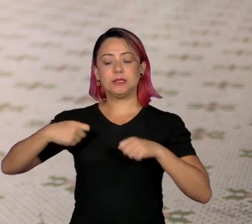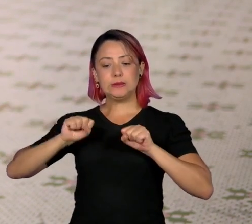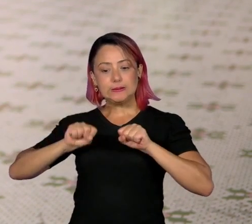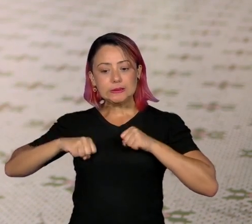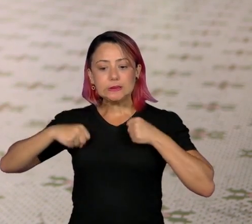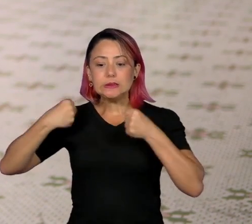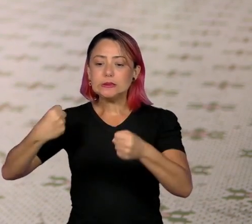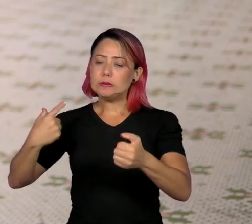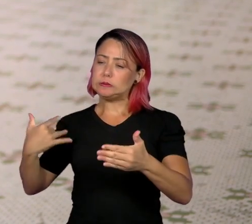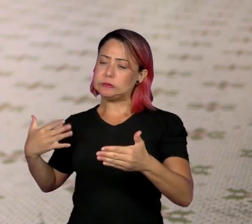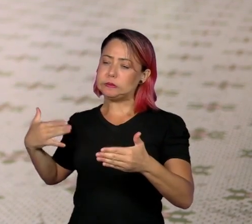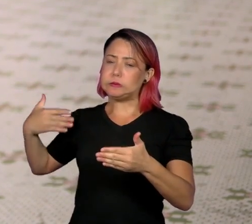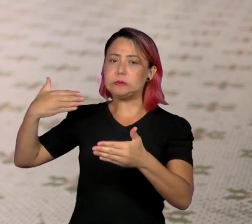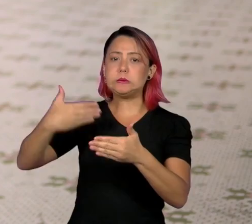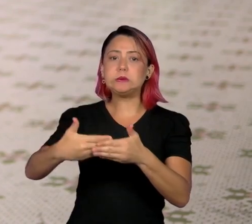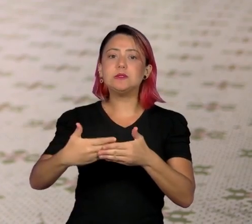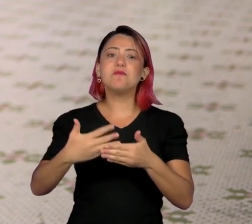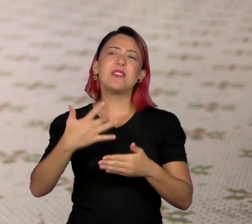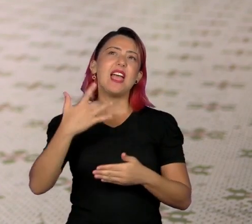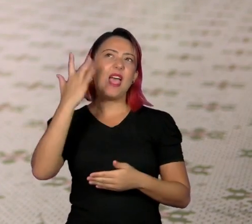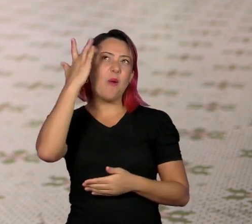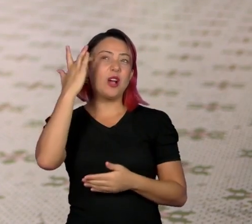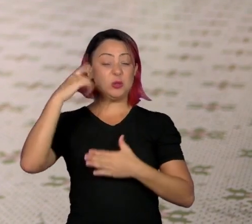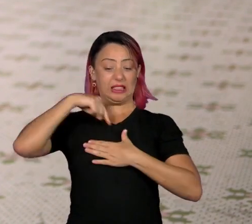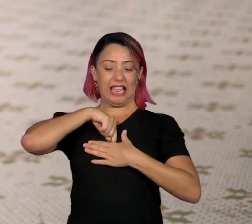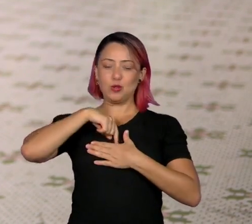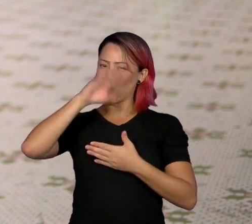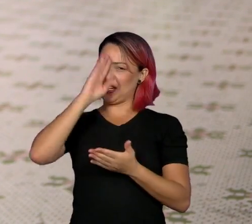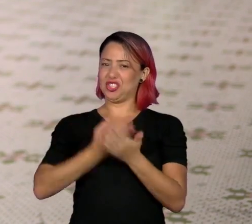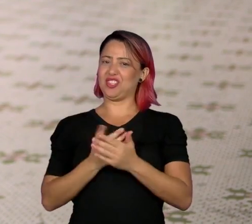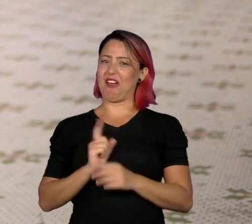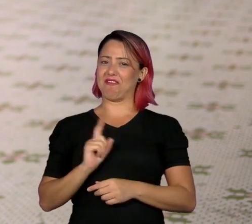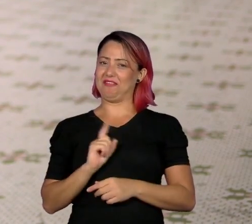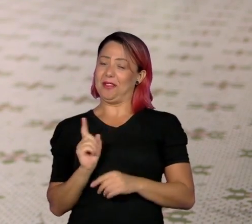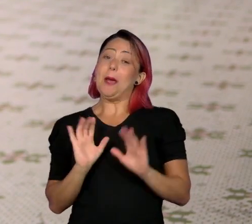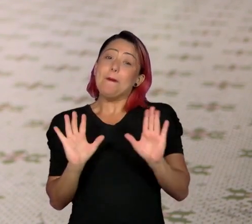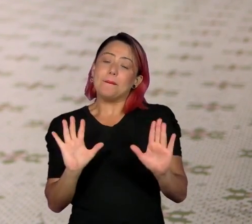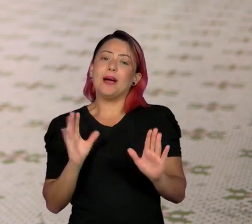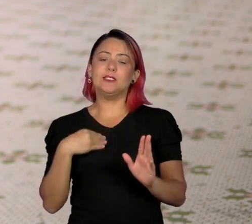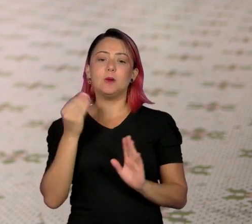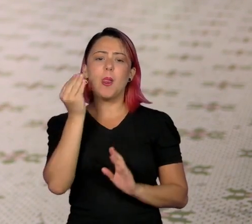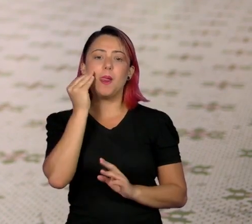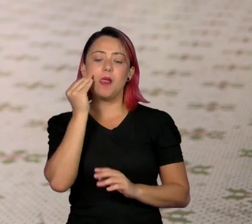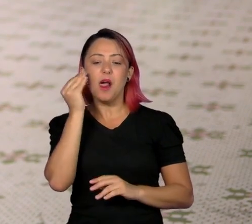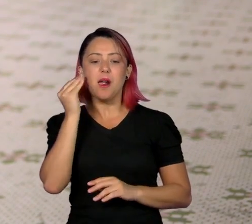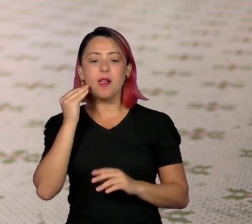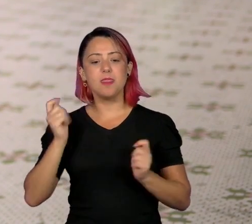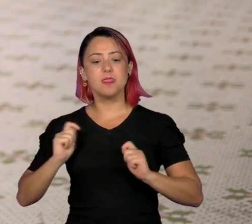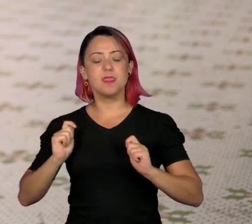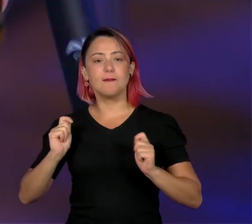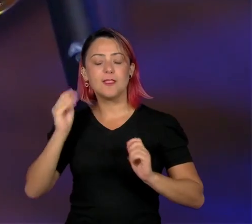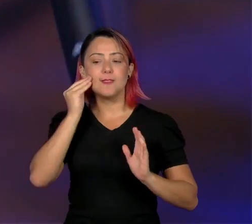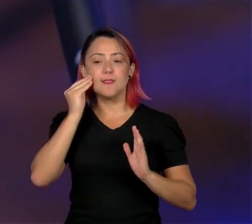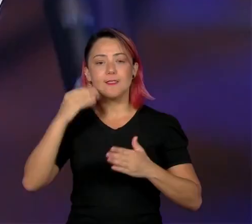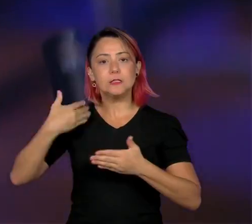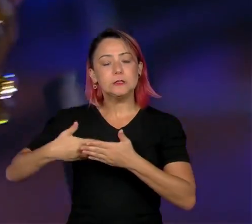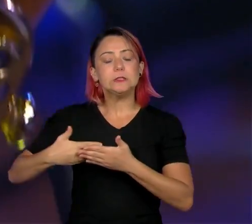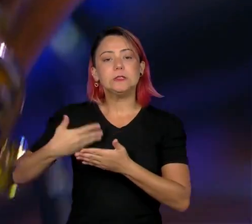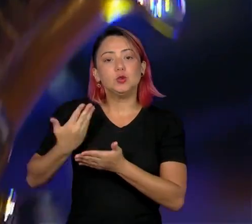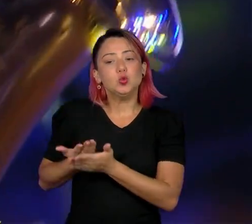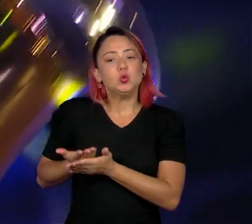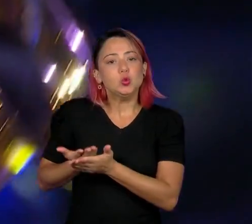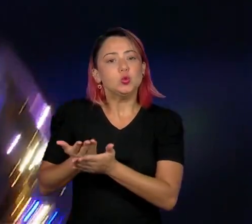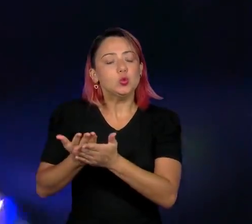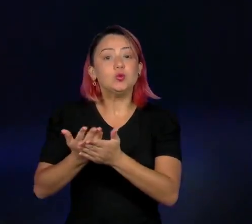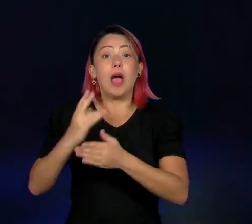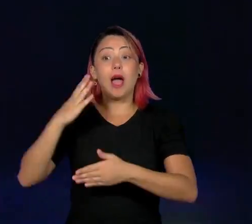fim mesmo, mas eu não sei se eu acreditava muito, mas eu paguei para ver e fui estudando muito, e ser